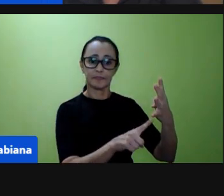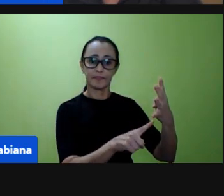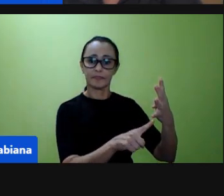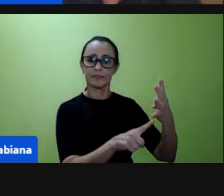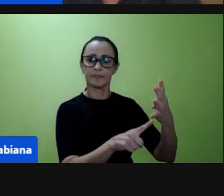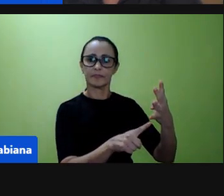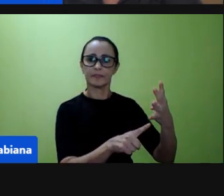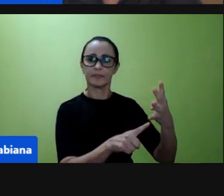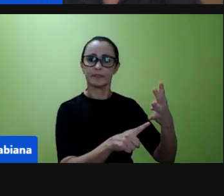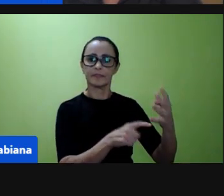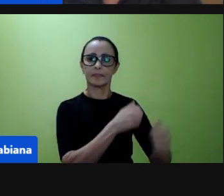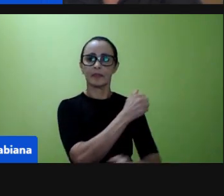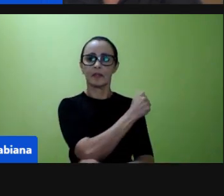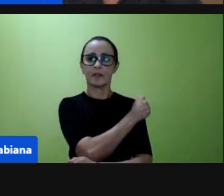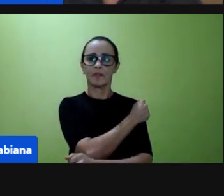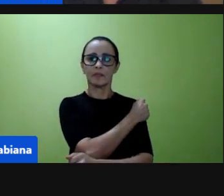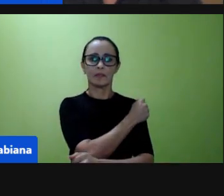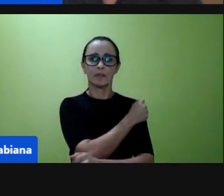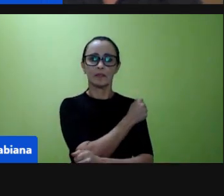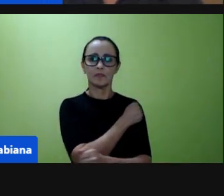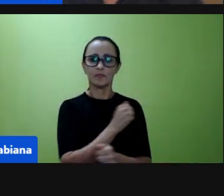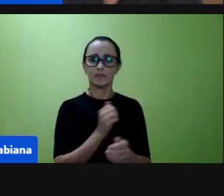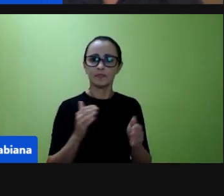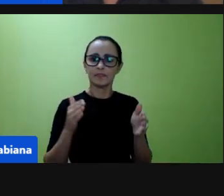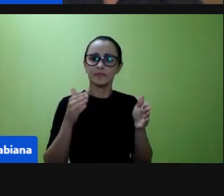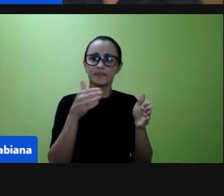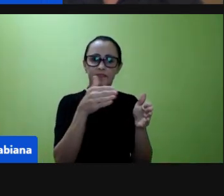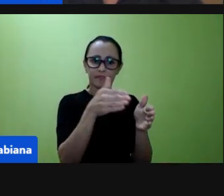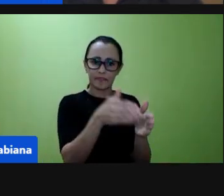no aluno. Essa preocupação,